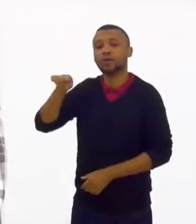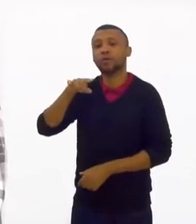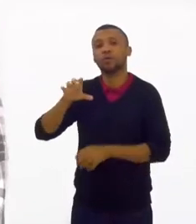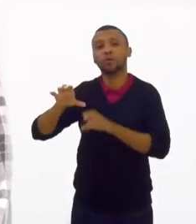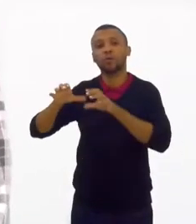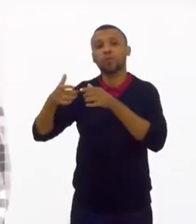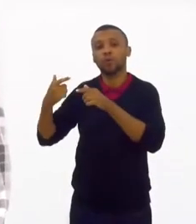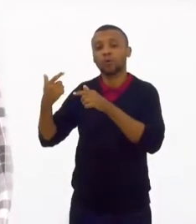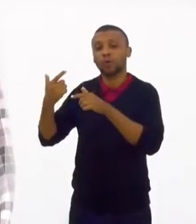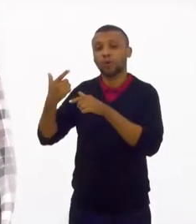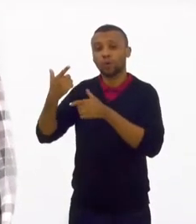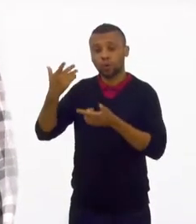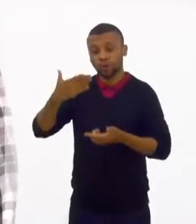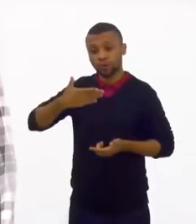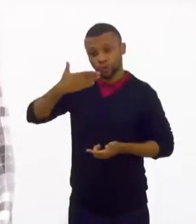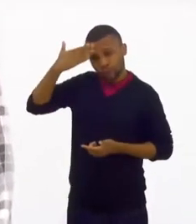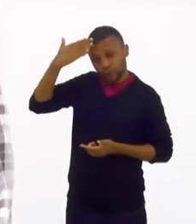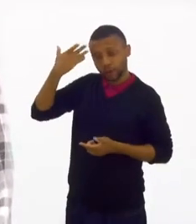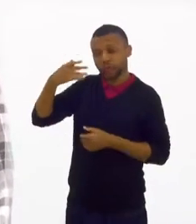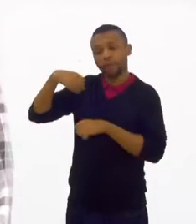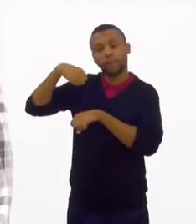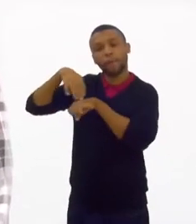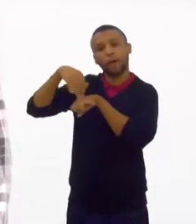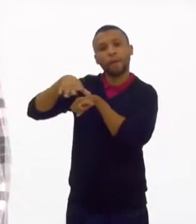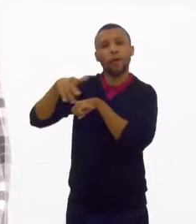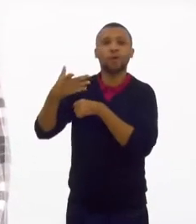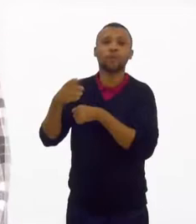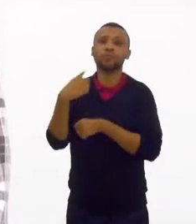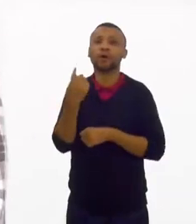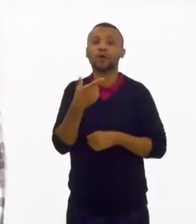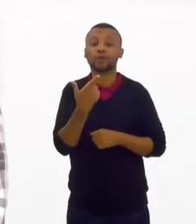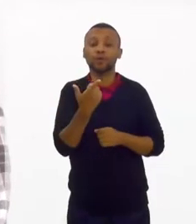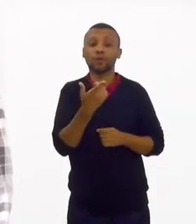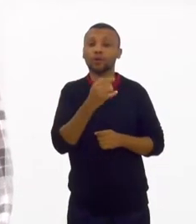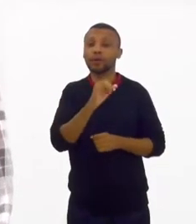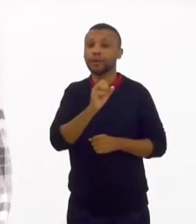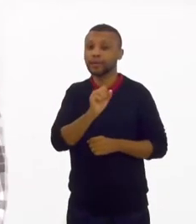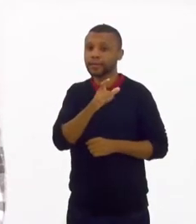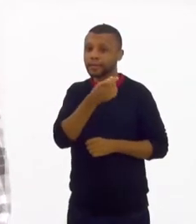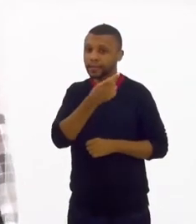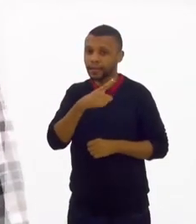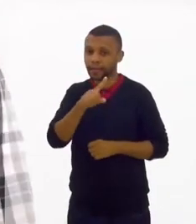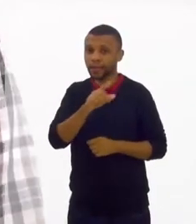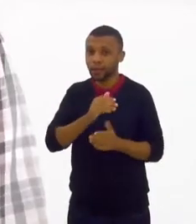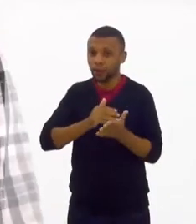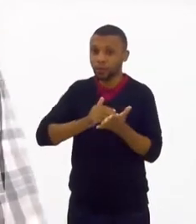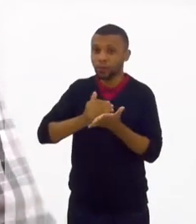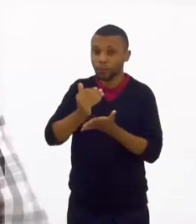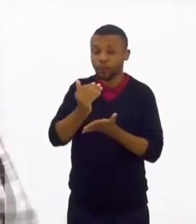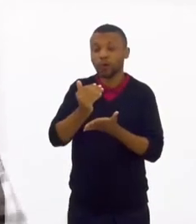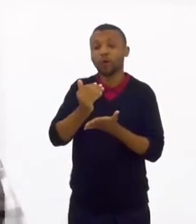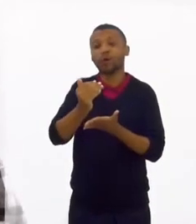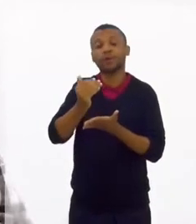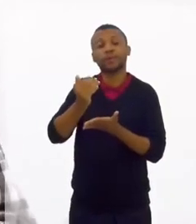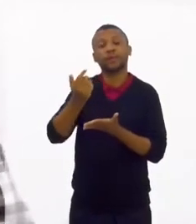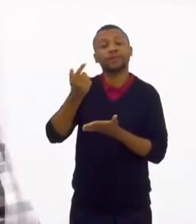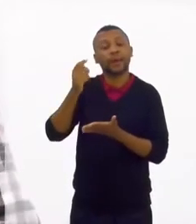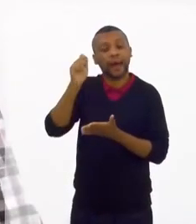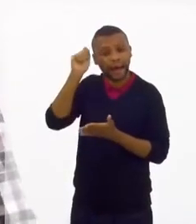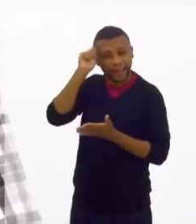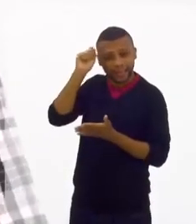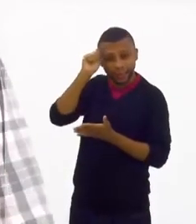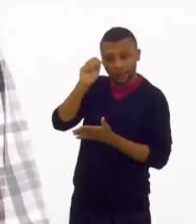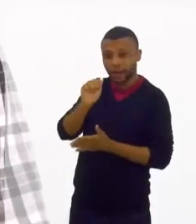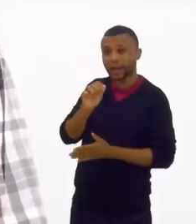os muçulmanos que trouxeram, na realidade a gente não fala, o Islã na realidade ele começou desde Adão, esse que a gente acredita,